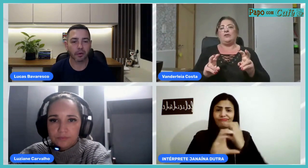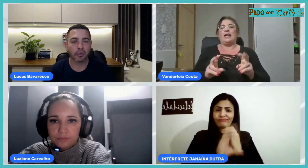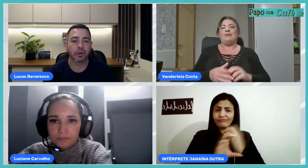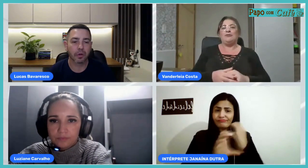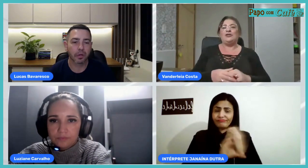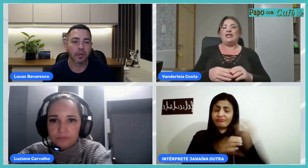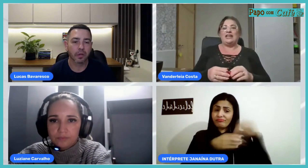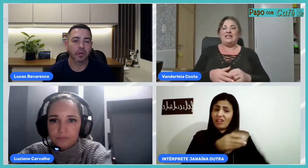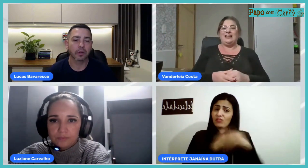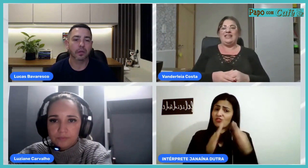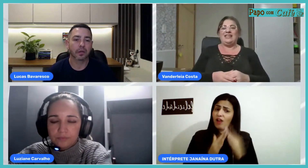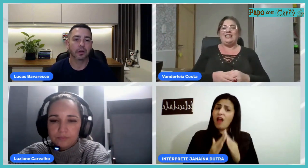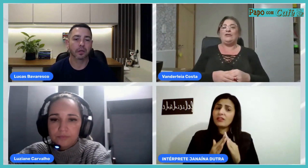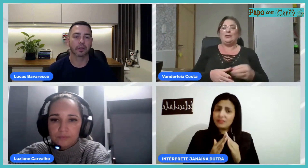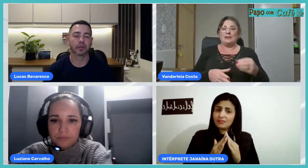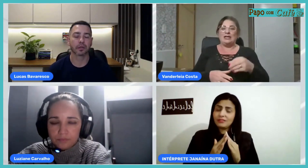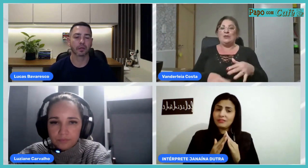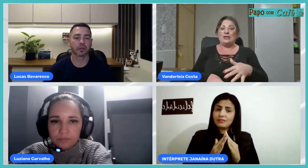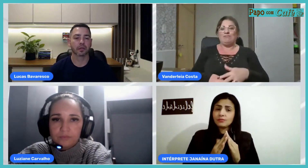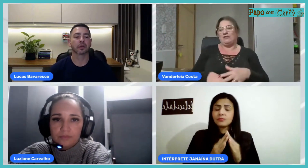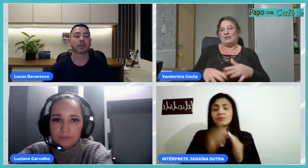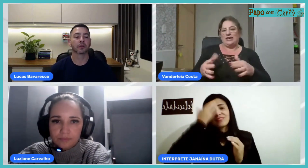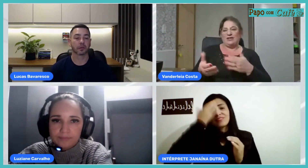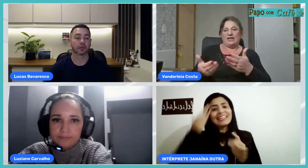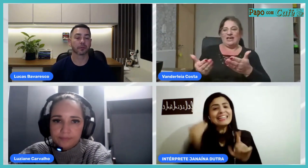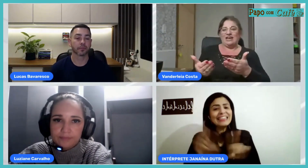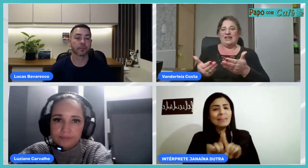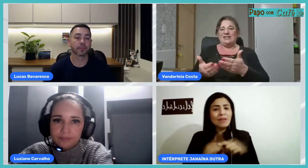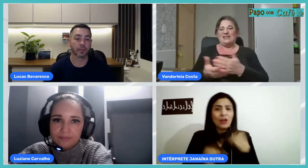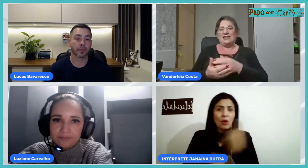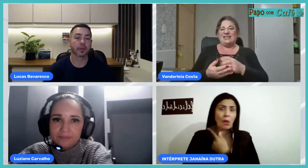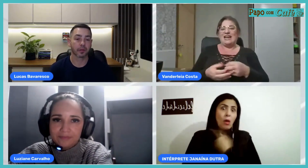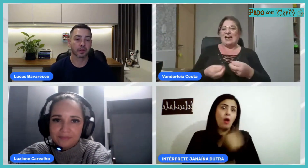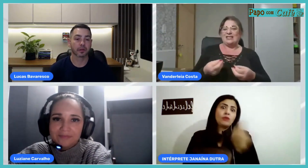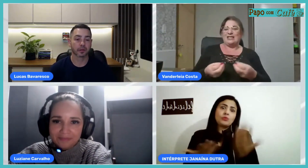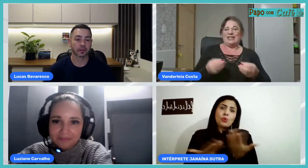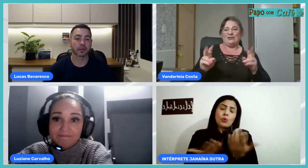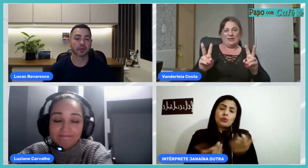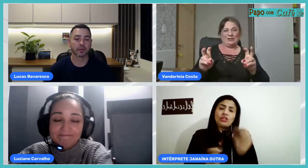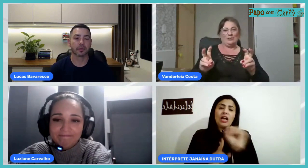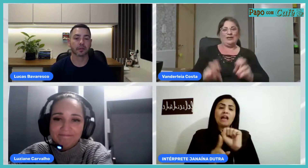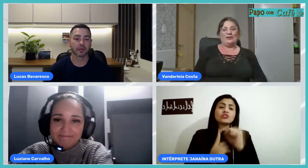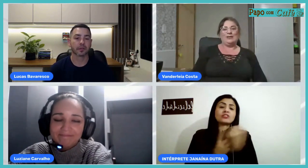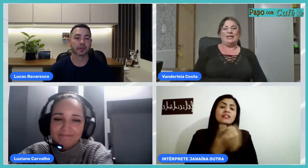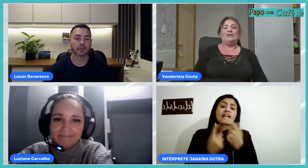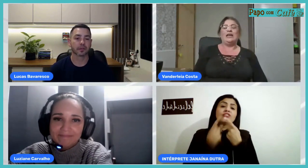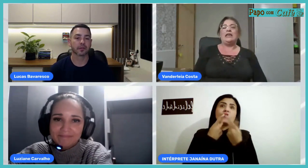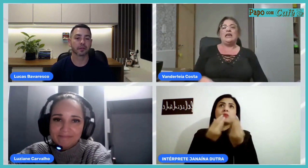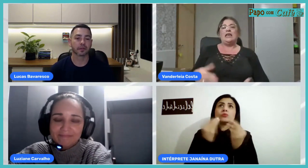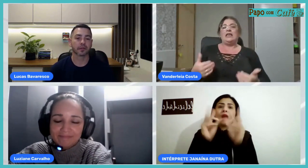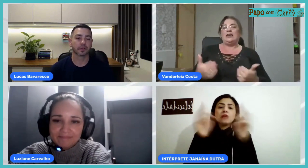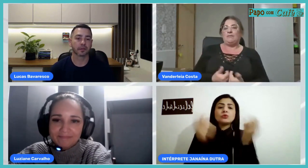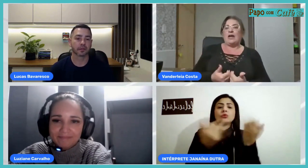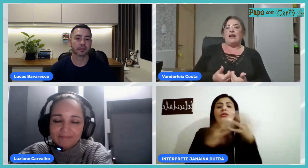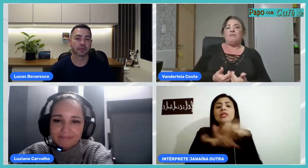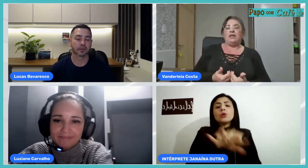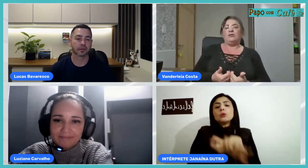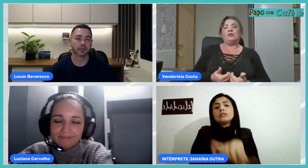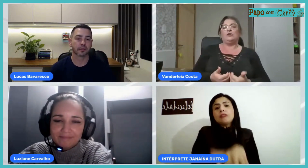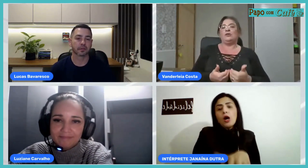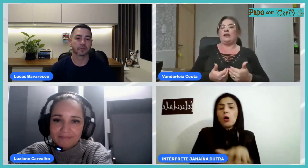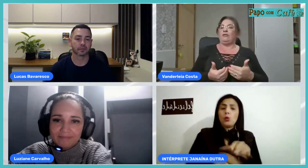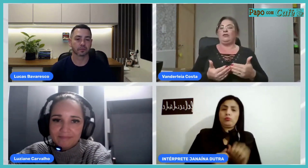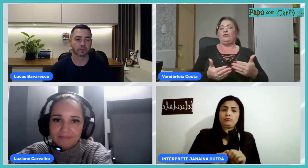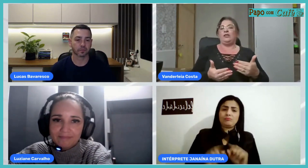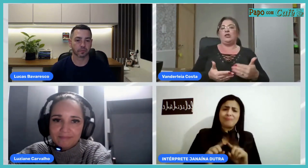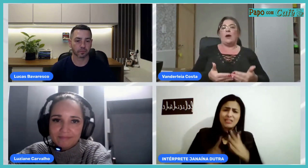aí a gente fala muito em inclusão, não sei o que a Luciane acha, né, do assunto inclusão, né? Que para mim